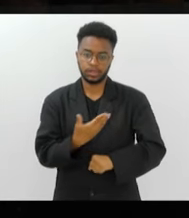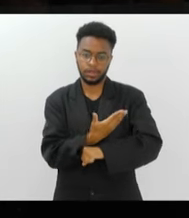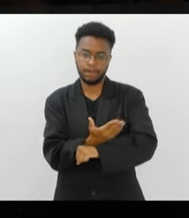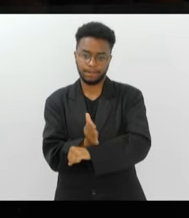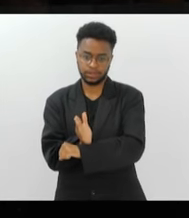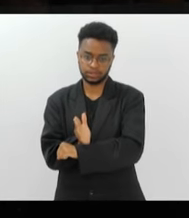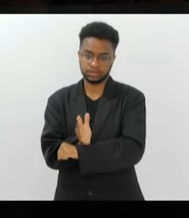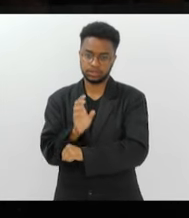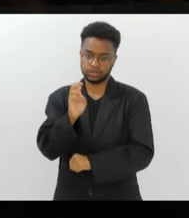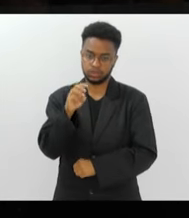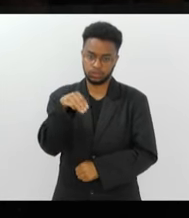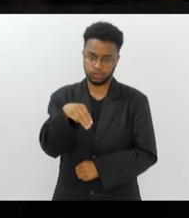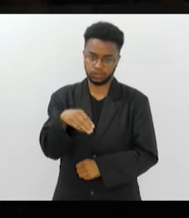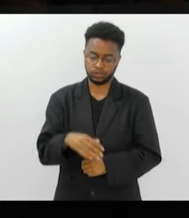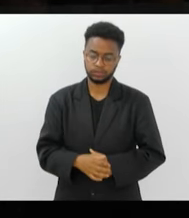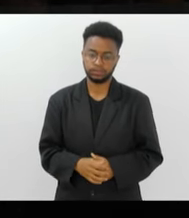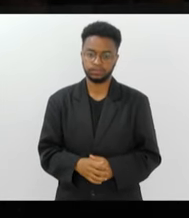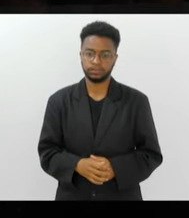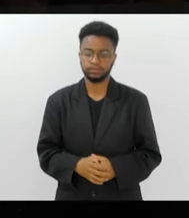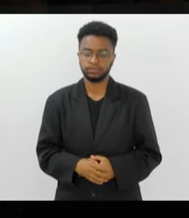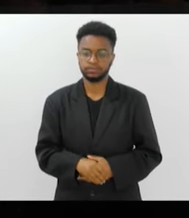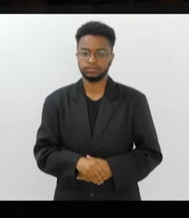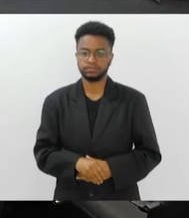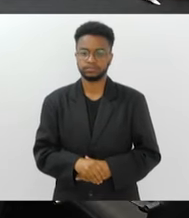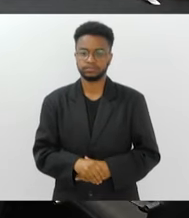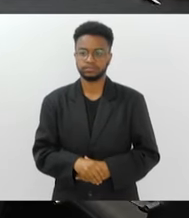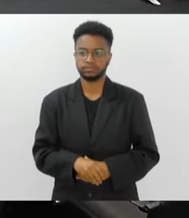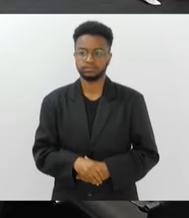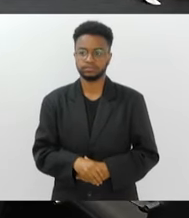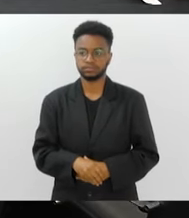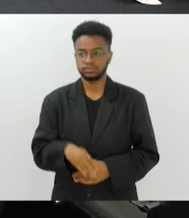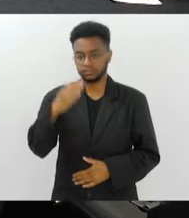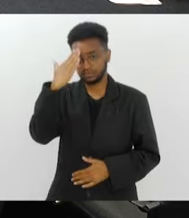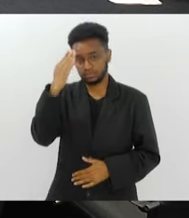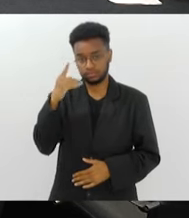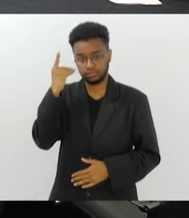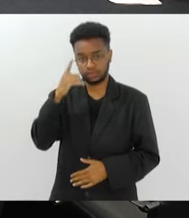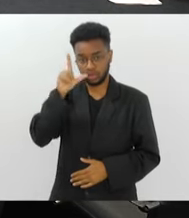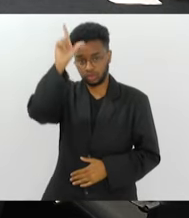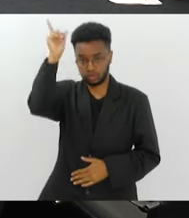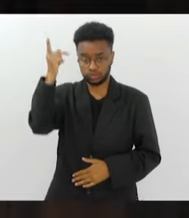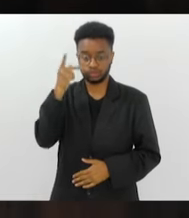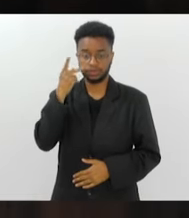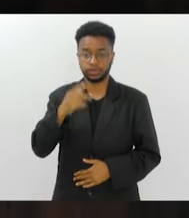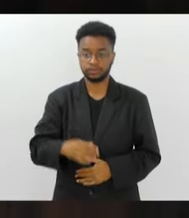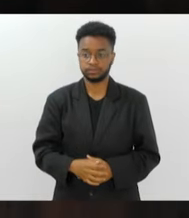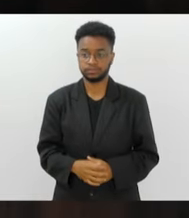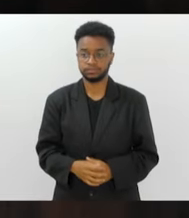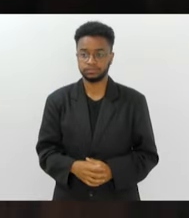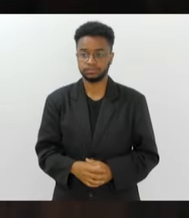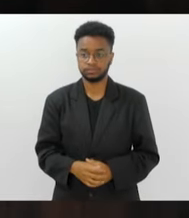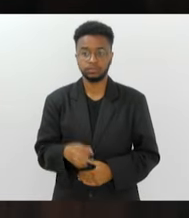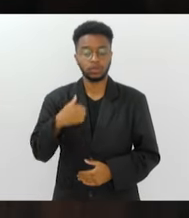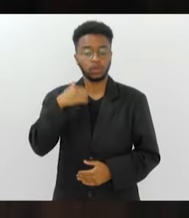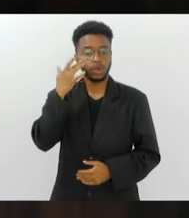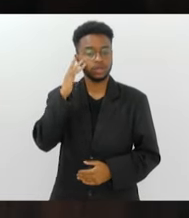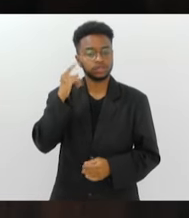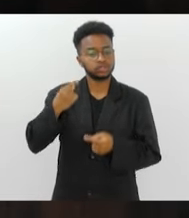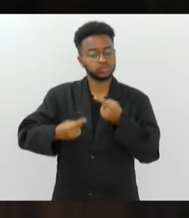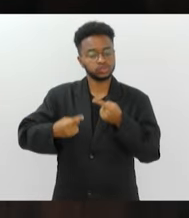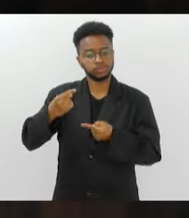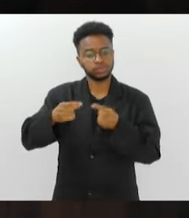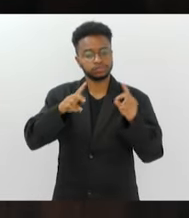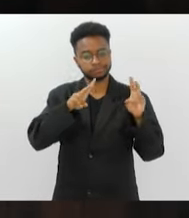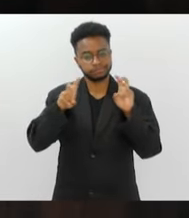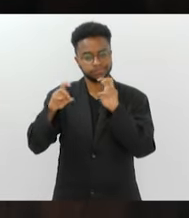passado 5 minutos do meu tempo. Obrigada, deputado Luiz Paulo. Acho que o debate sobre esse tema